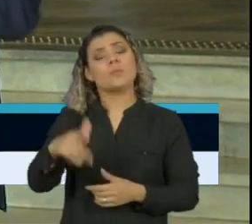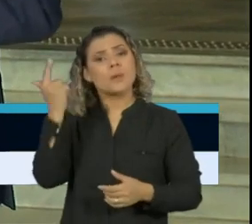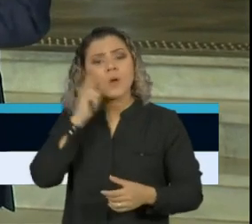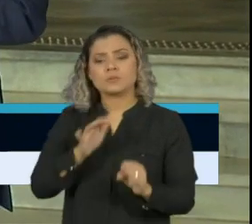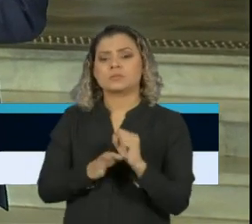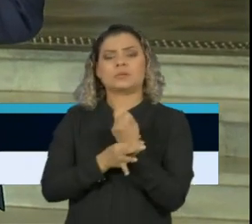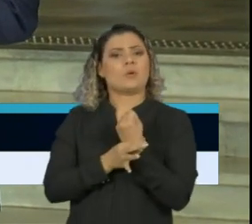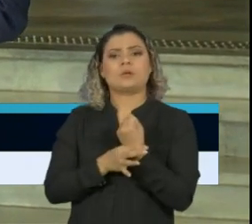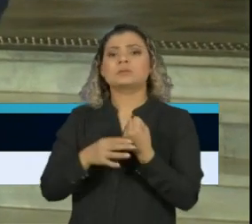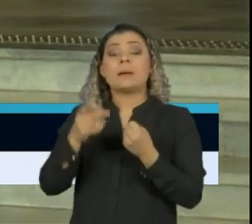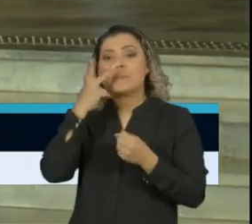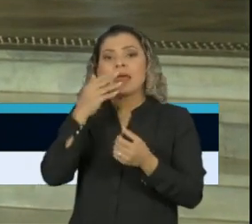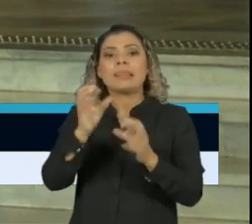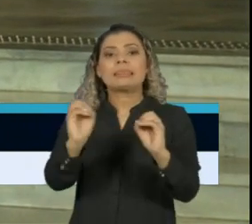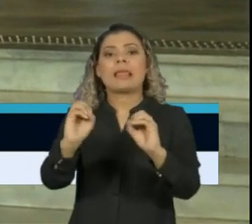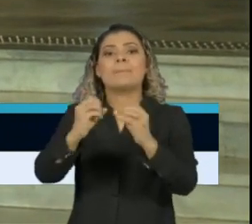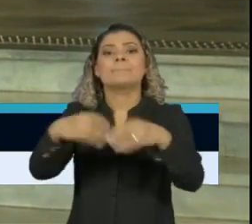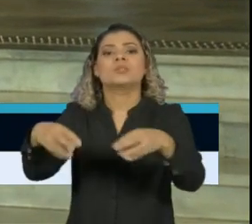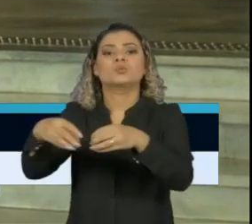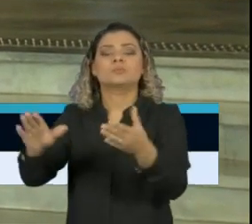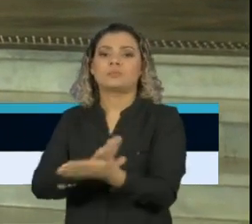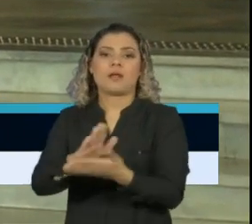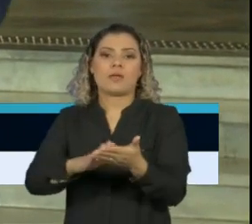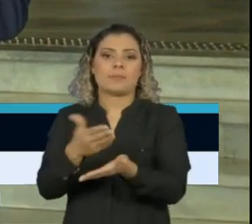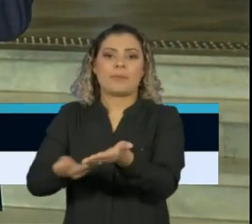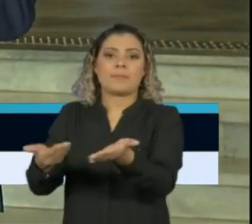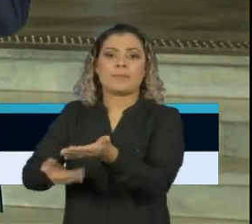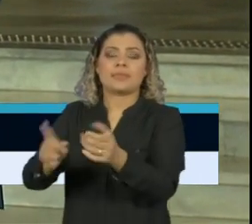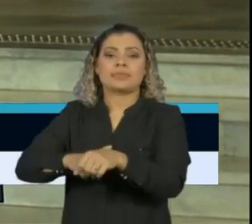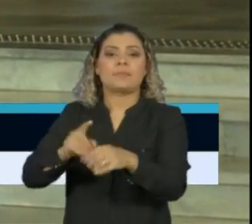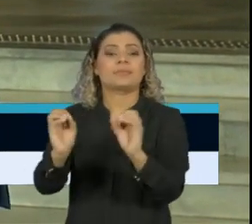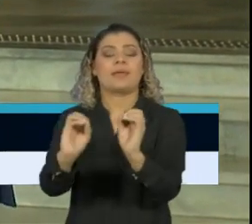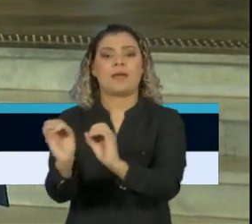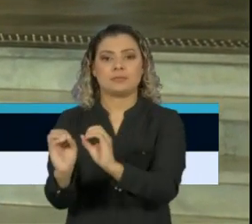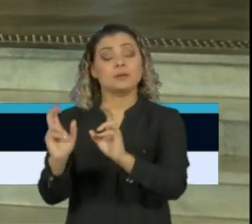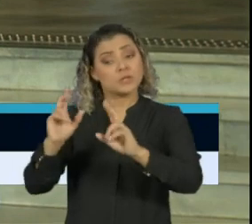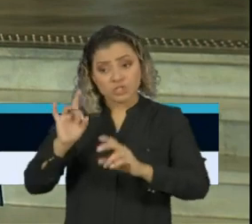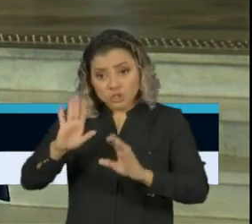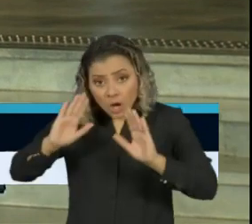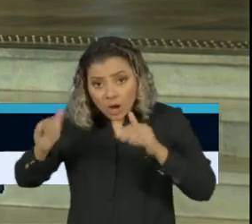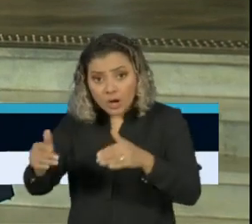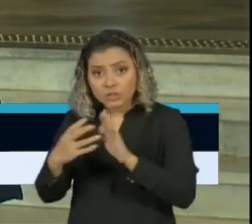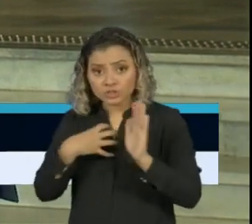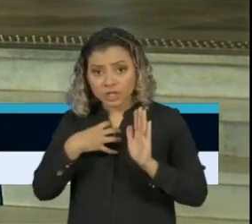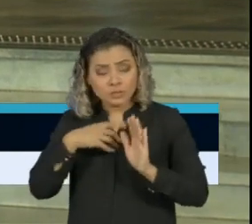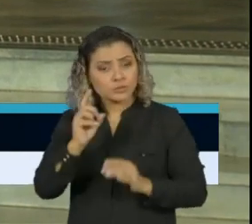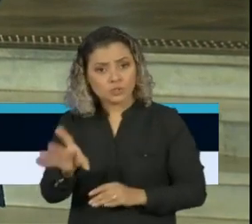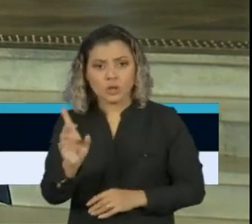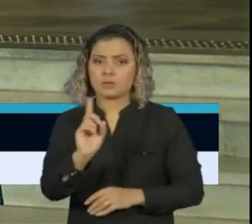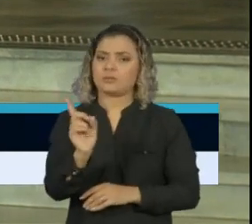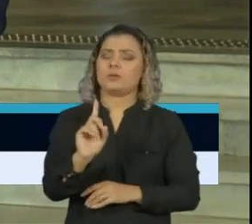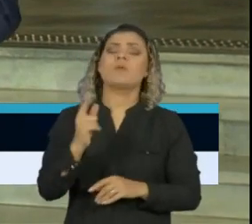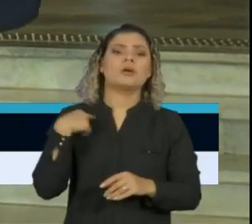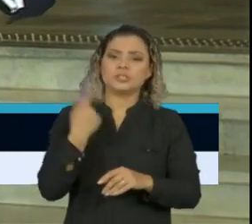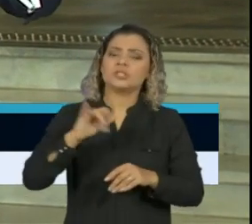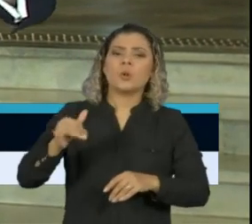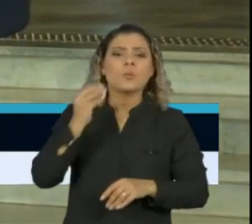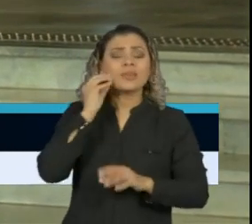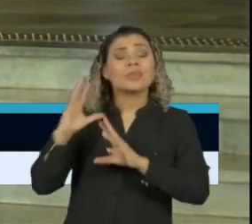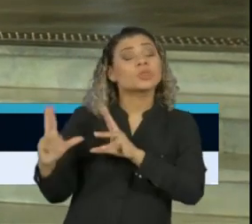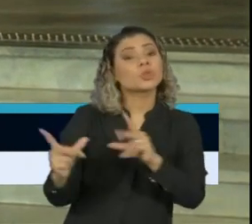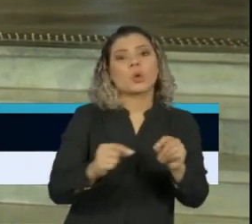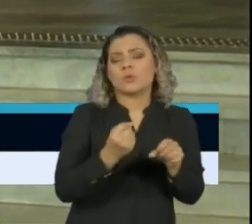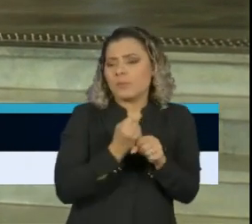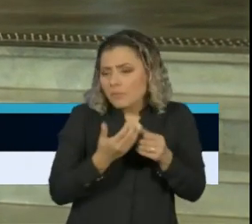que ninguém fique para trás. Nós não vamos dizer que é somente este modelo, mas nós vamos dar todas as oportunidades